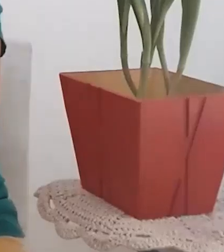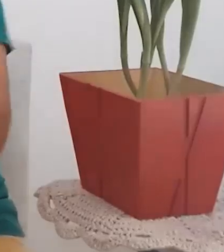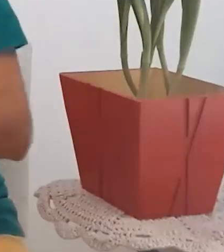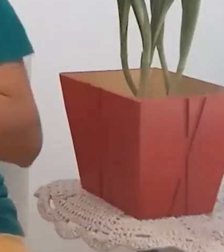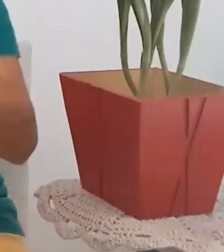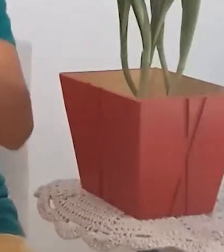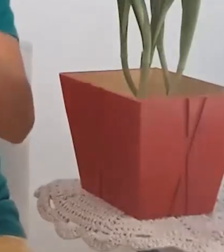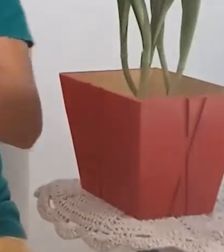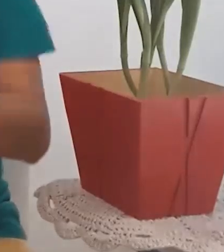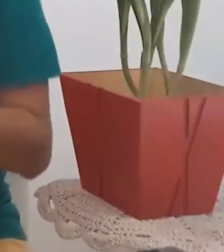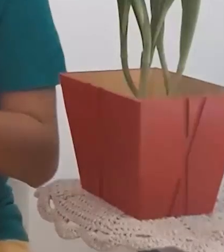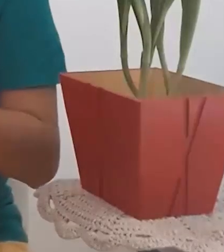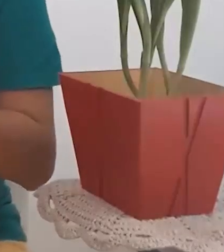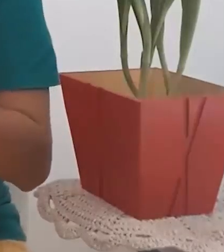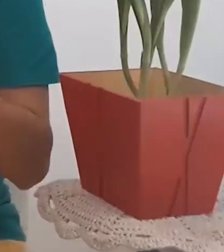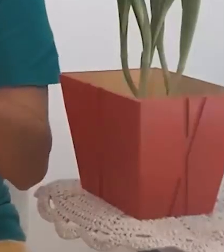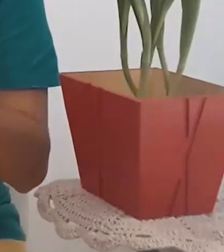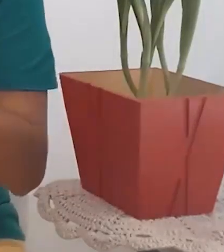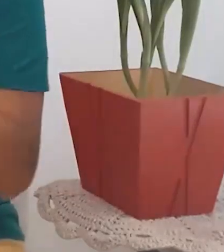Passa-anel.